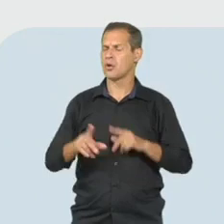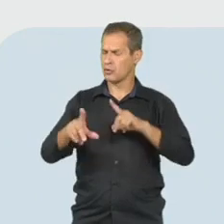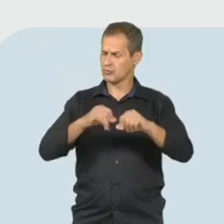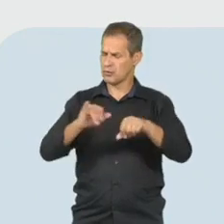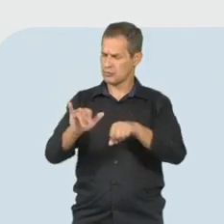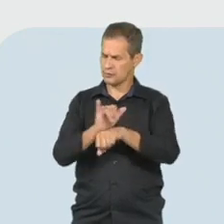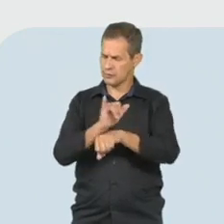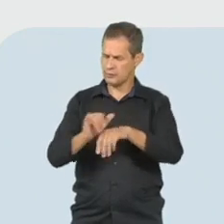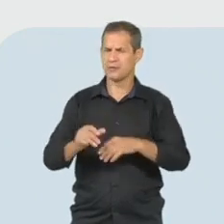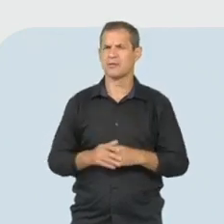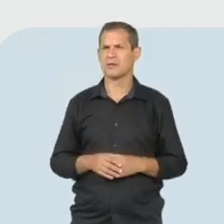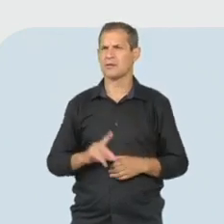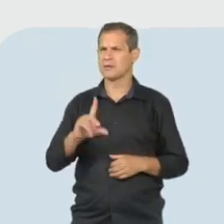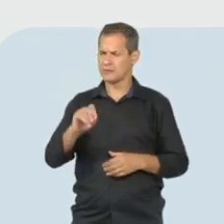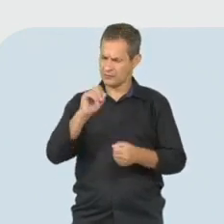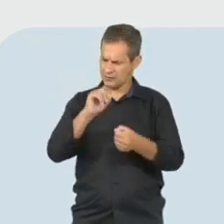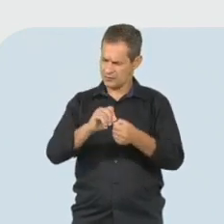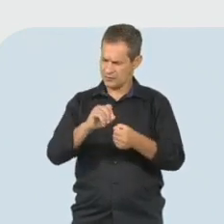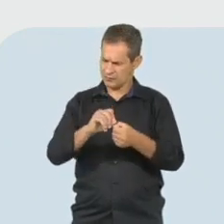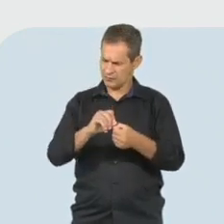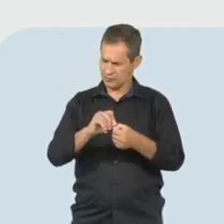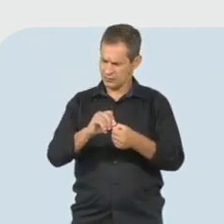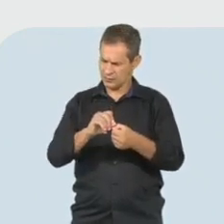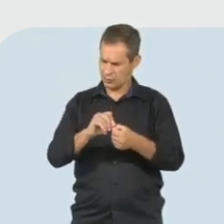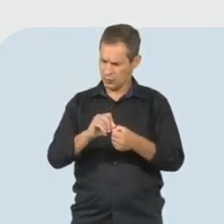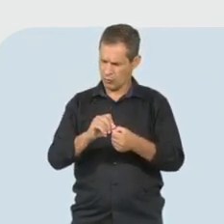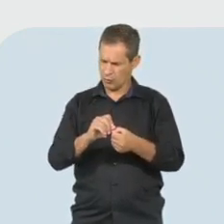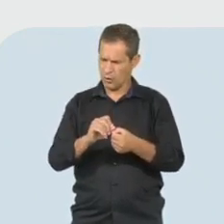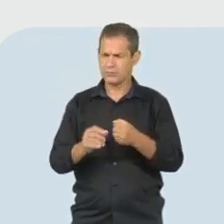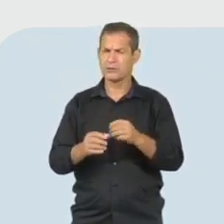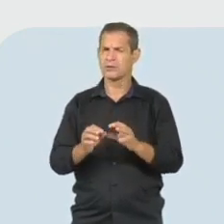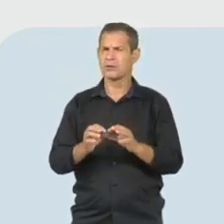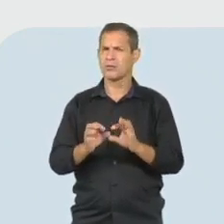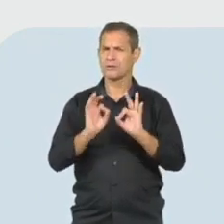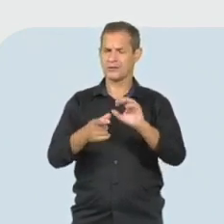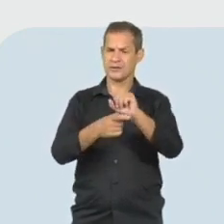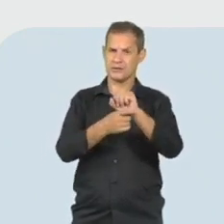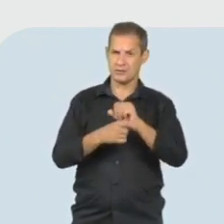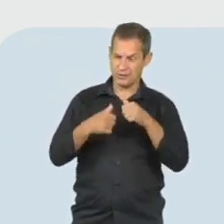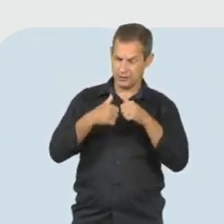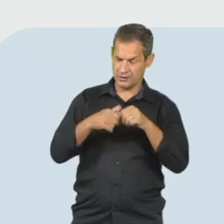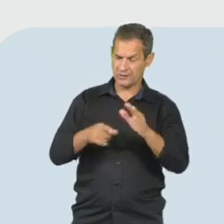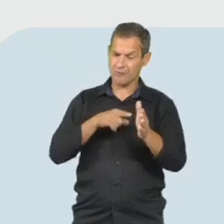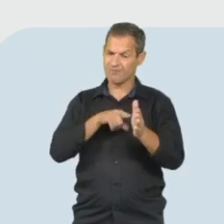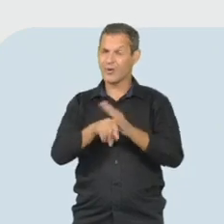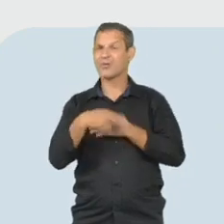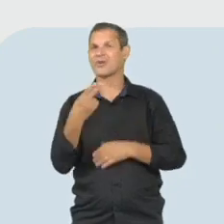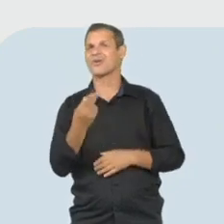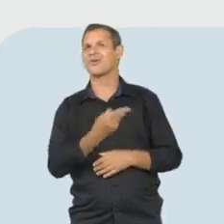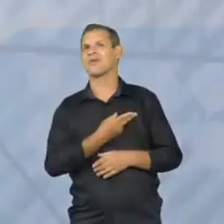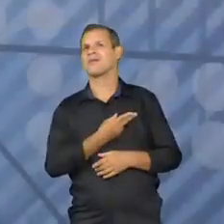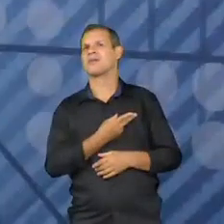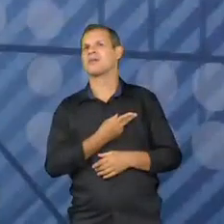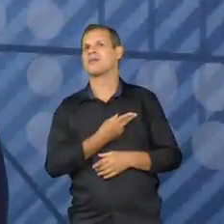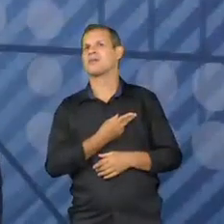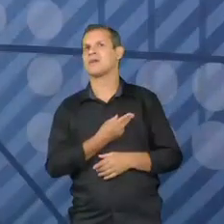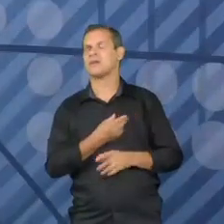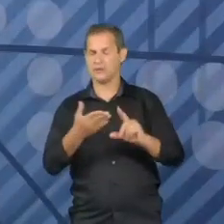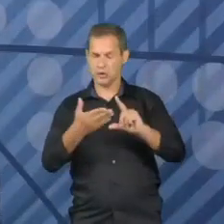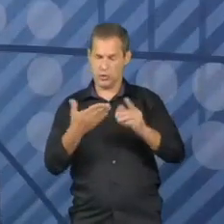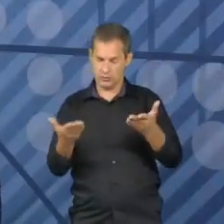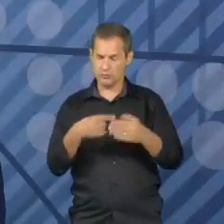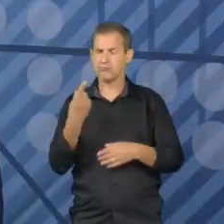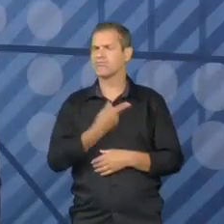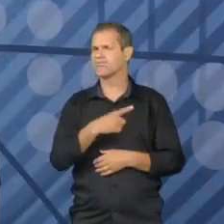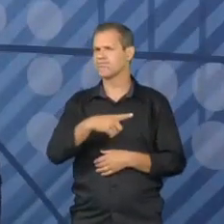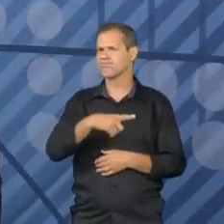de decisão ela seja feita com margem de segurança? Então, essa é a nossa pergunta para nossa aula. A gente vai